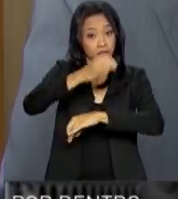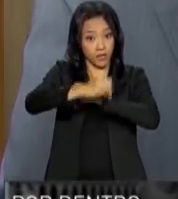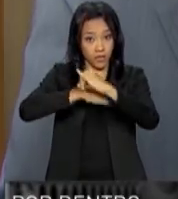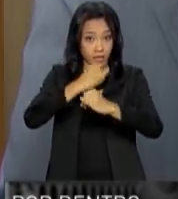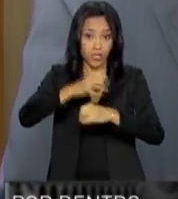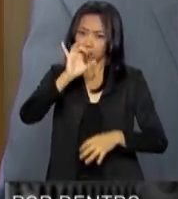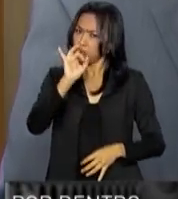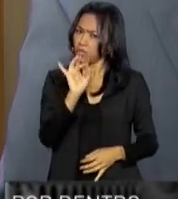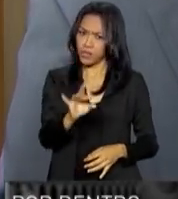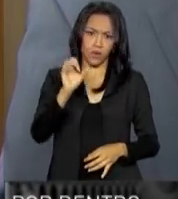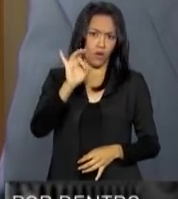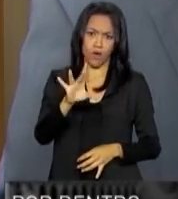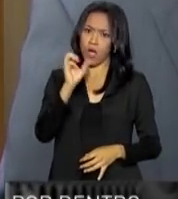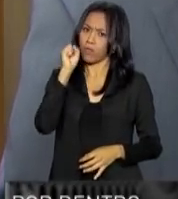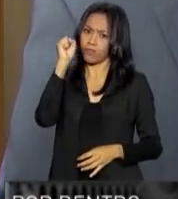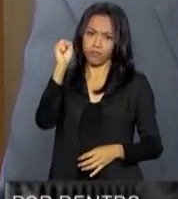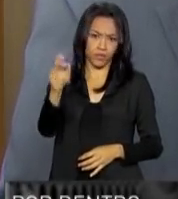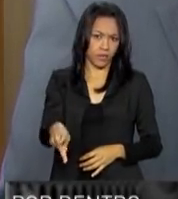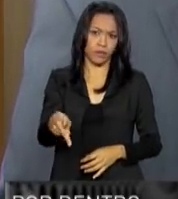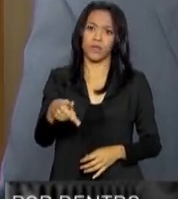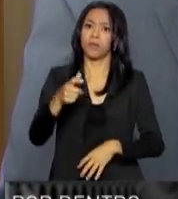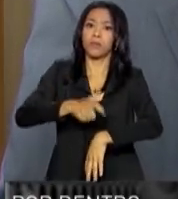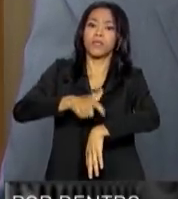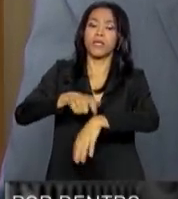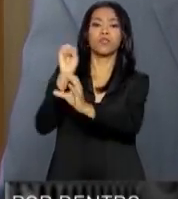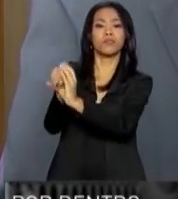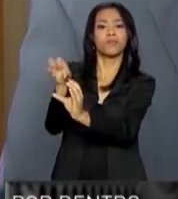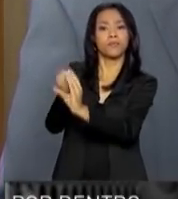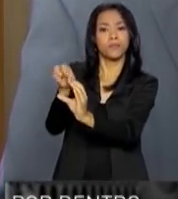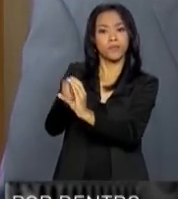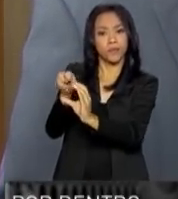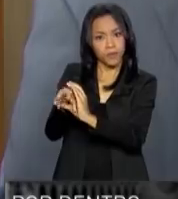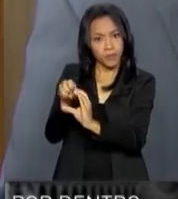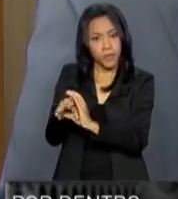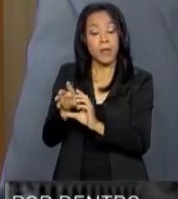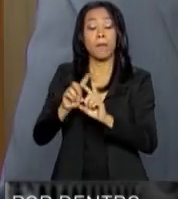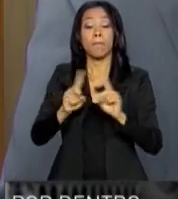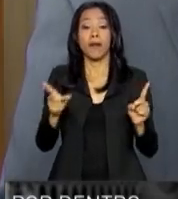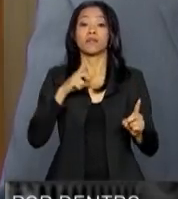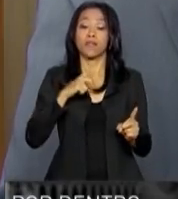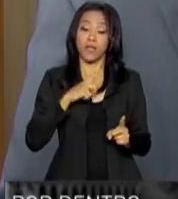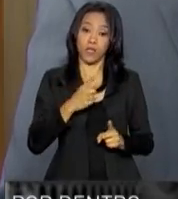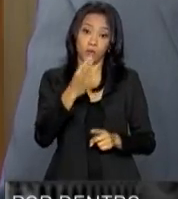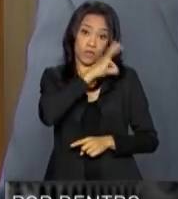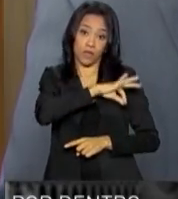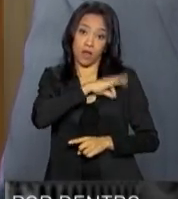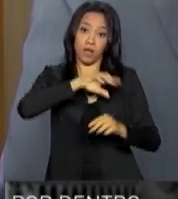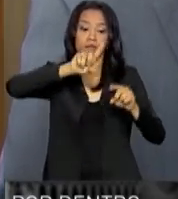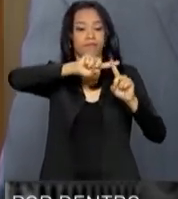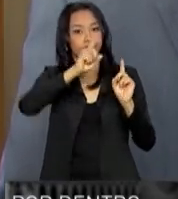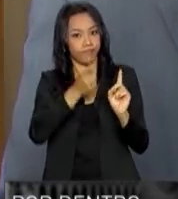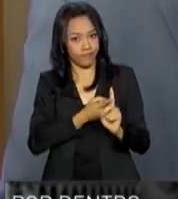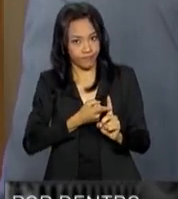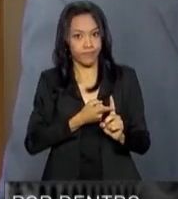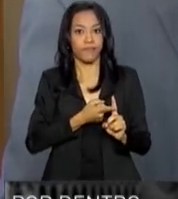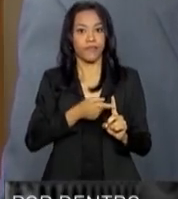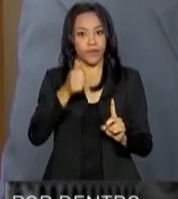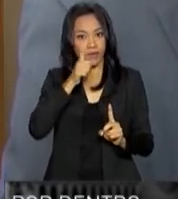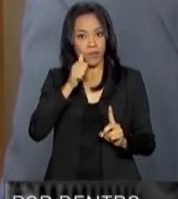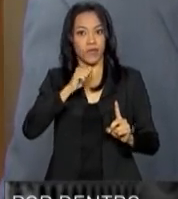aposentadoria por tempo de contribuição que a gente está soltando agora no começo de março mas hoje já tem lá o salário maternidade para as mulheres